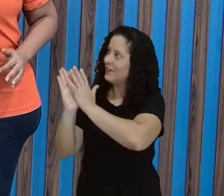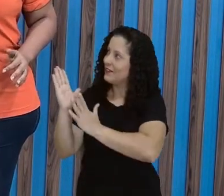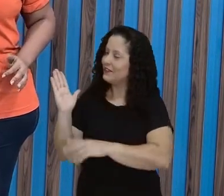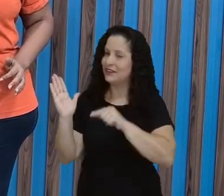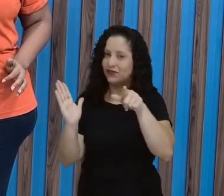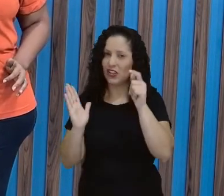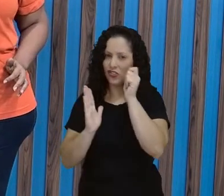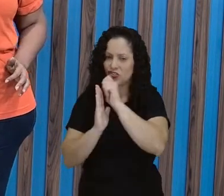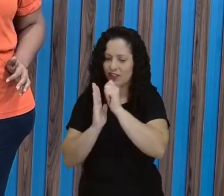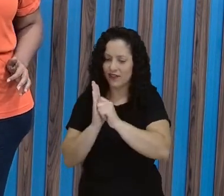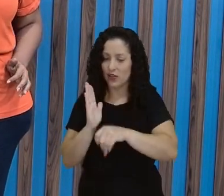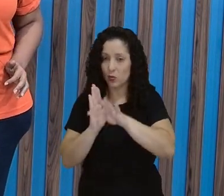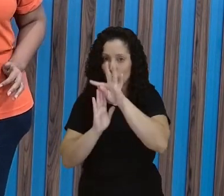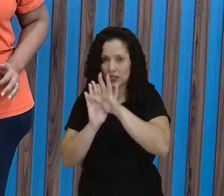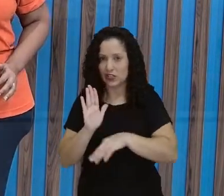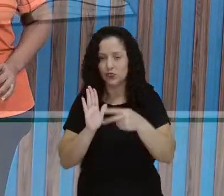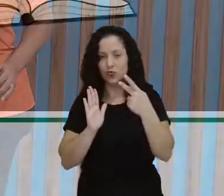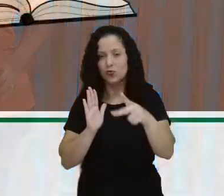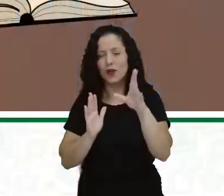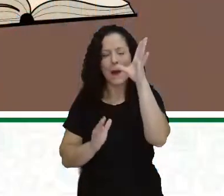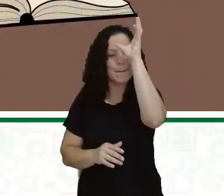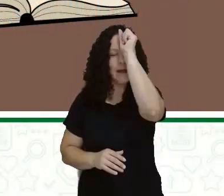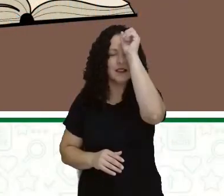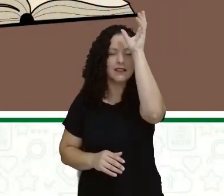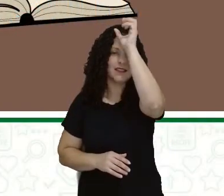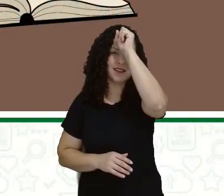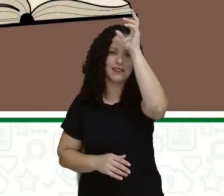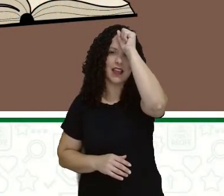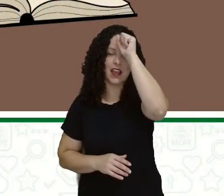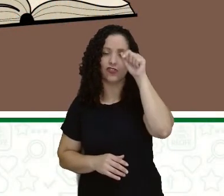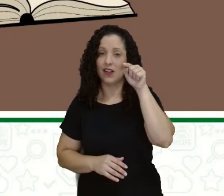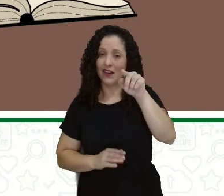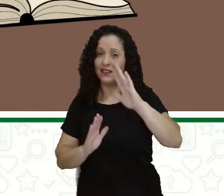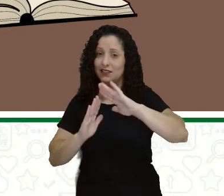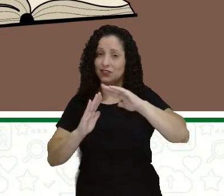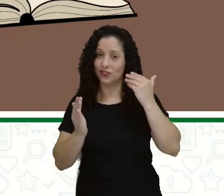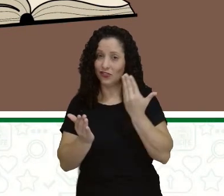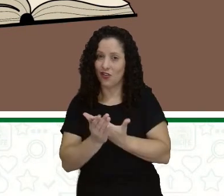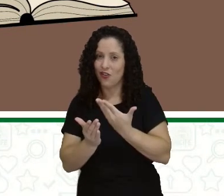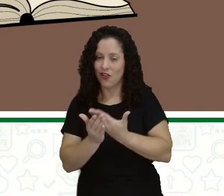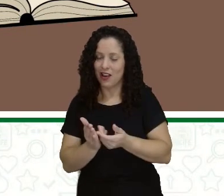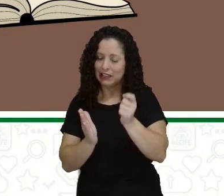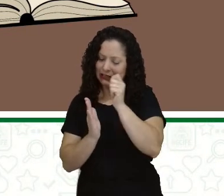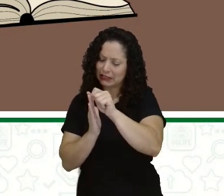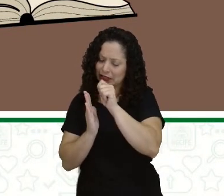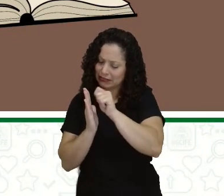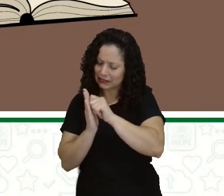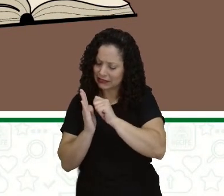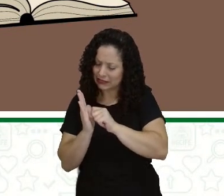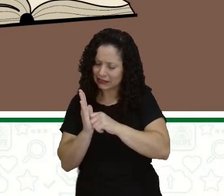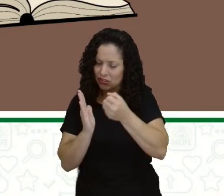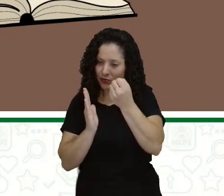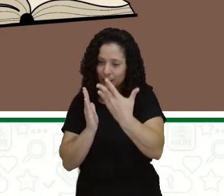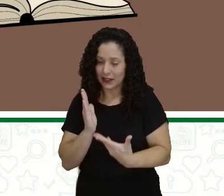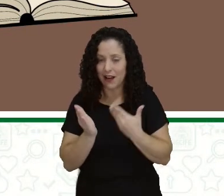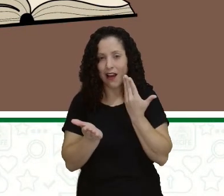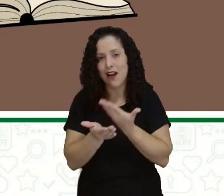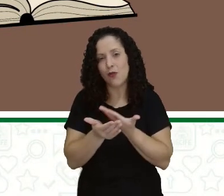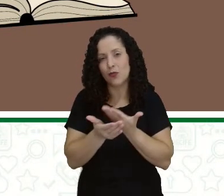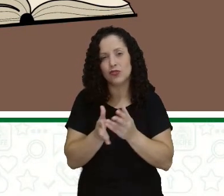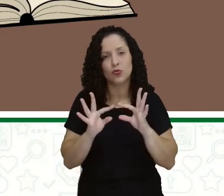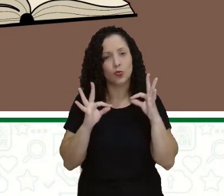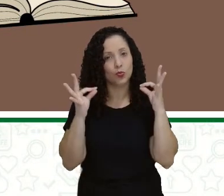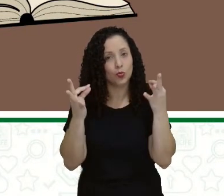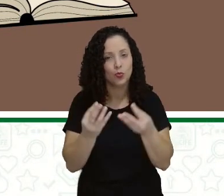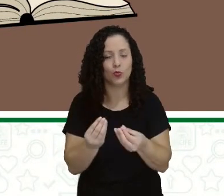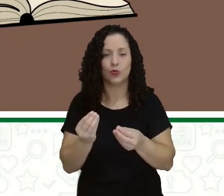texto sobre suas aprendizagens aí na escola, sobre as aulas. Depois que você escrever esse texto,